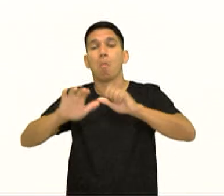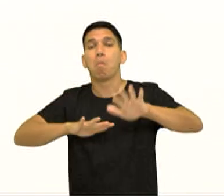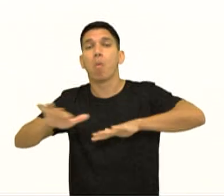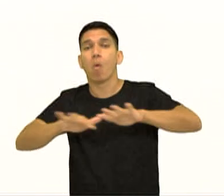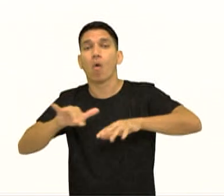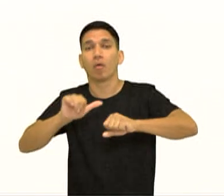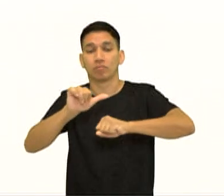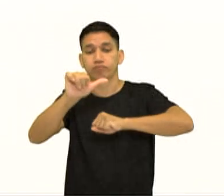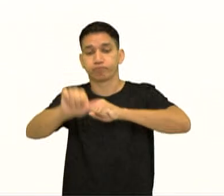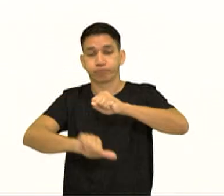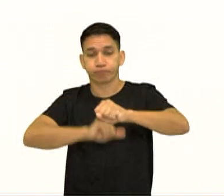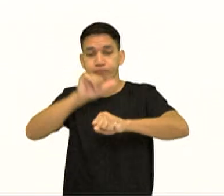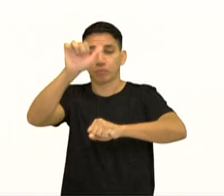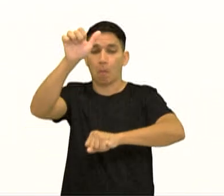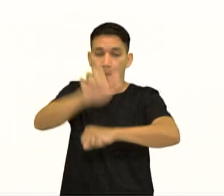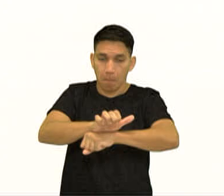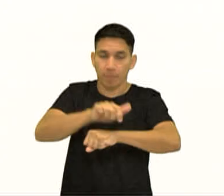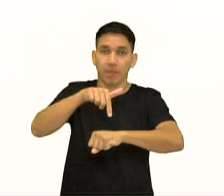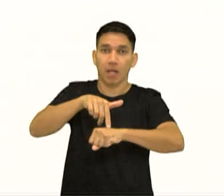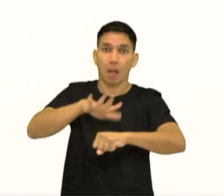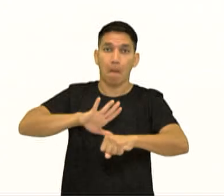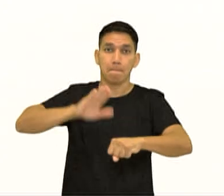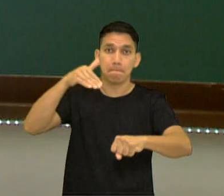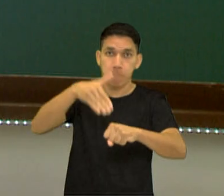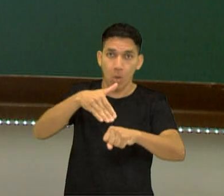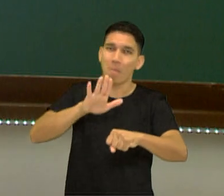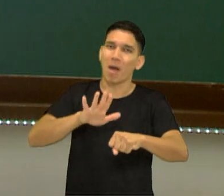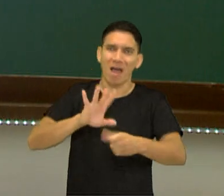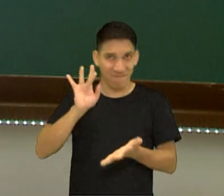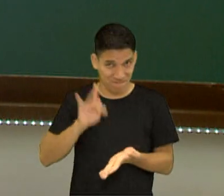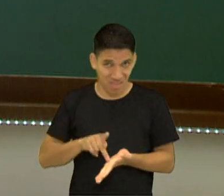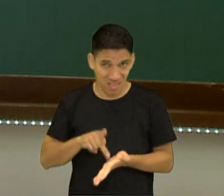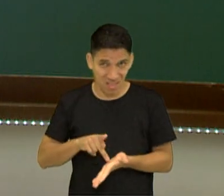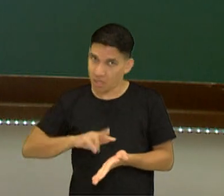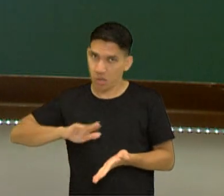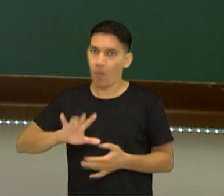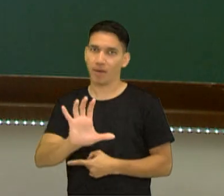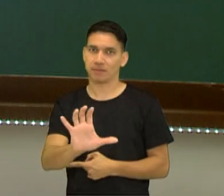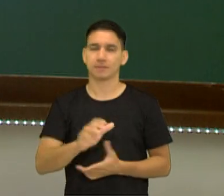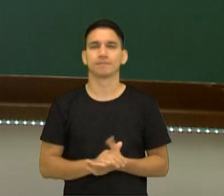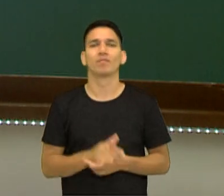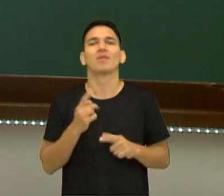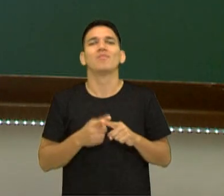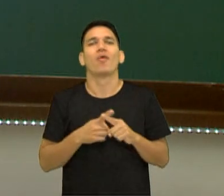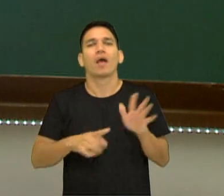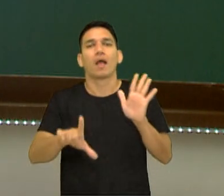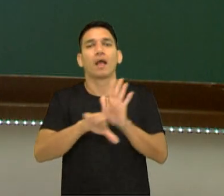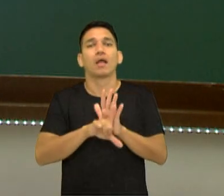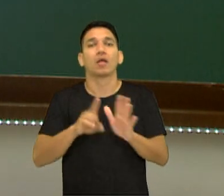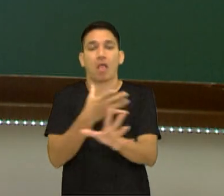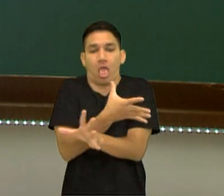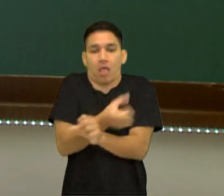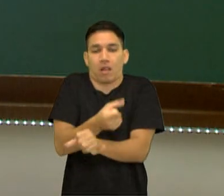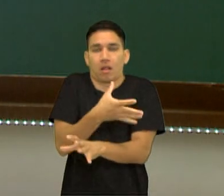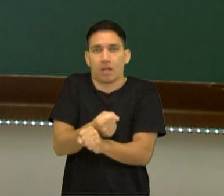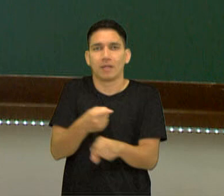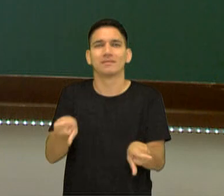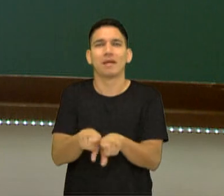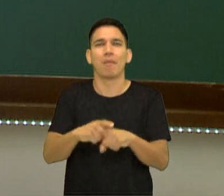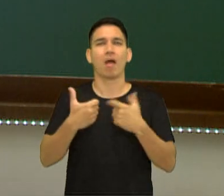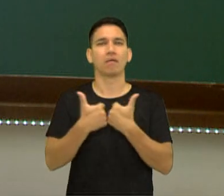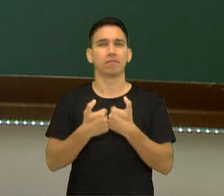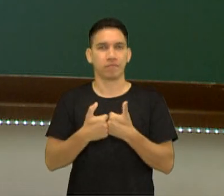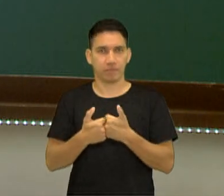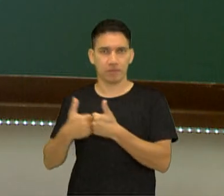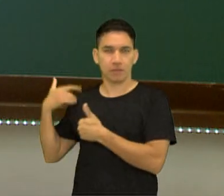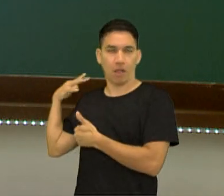por se chocar com o núcleo. Mas isso não acontece na prática. Então, pelas leis do eletromagnetismo e da física clássica que se